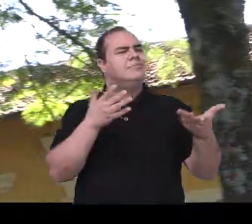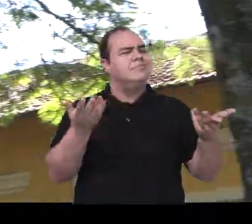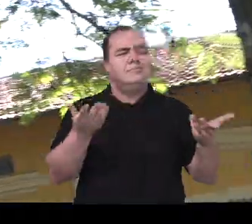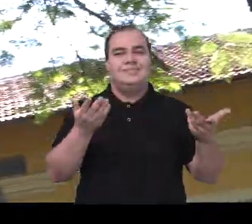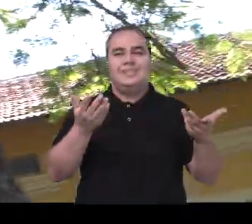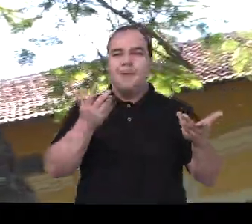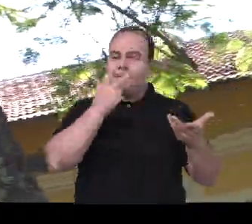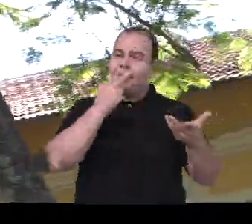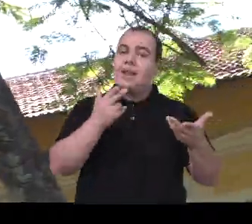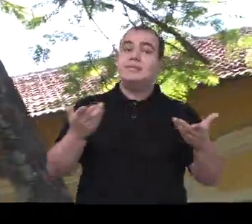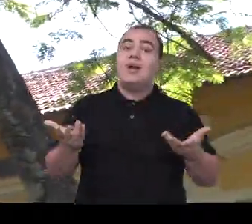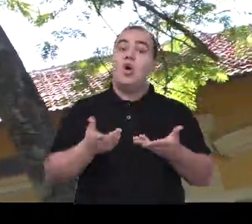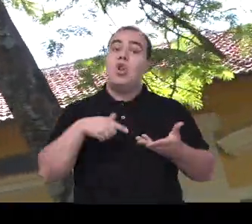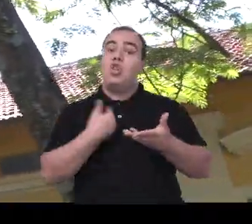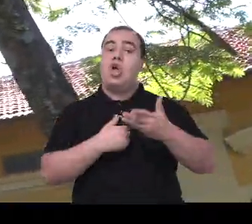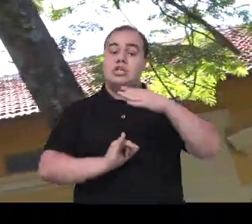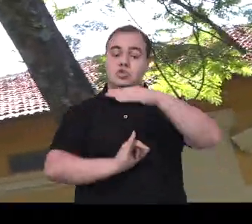micro-ondas. Eles não estão se